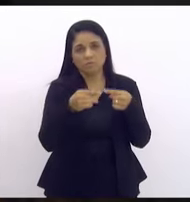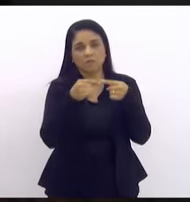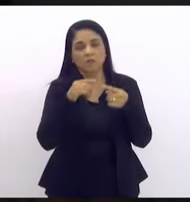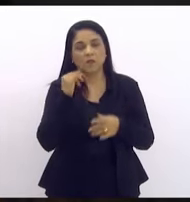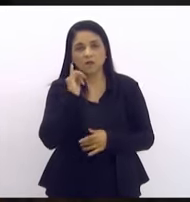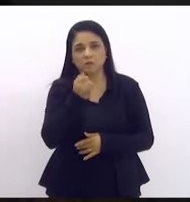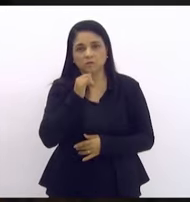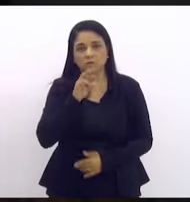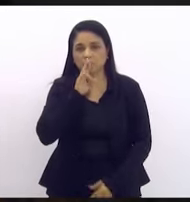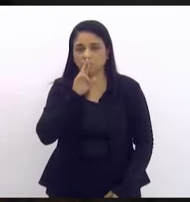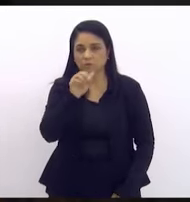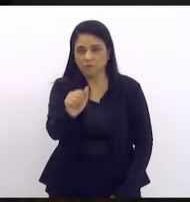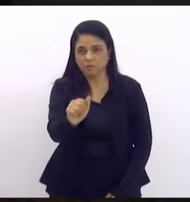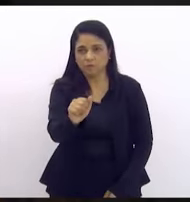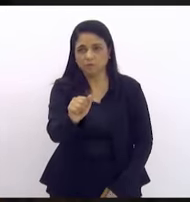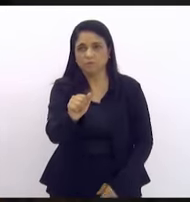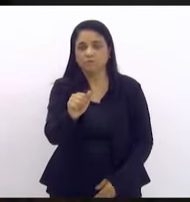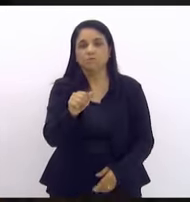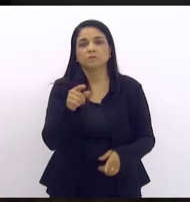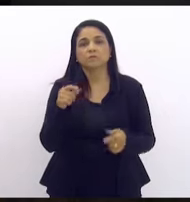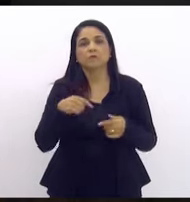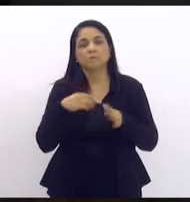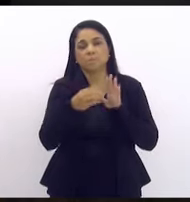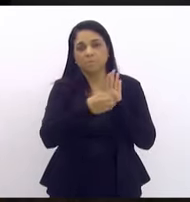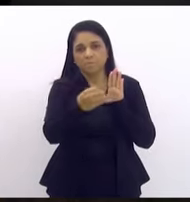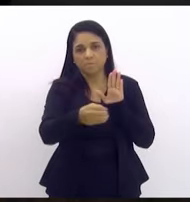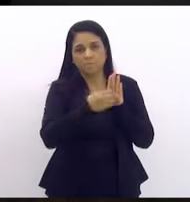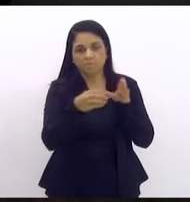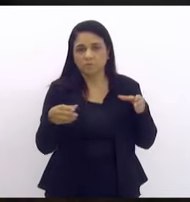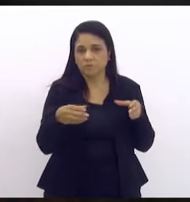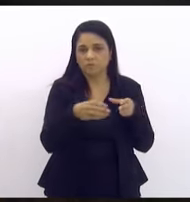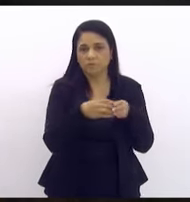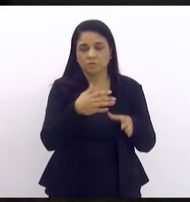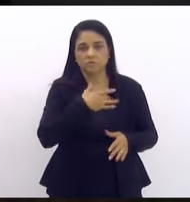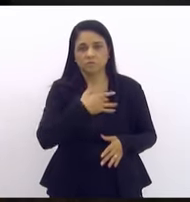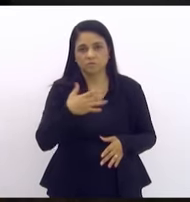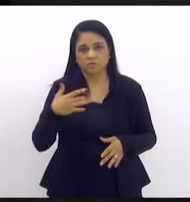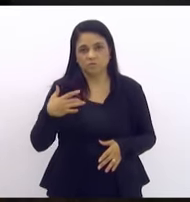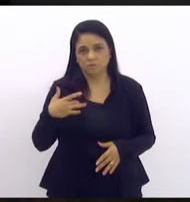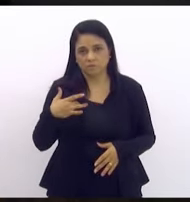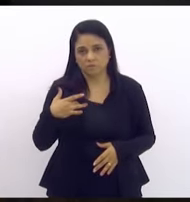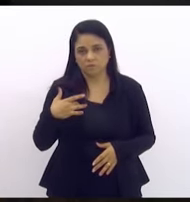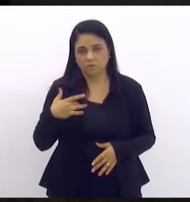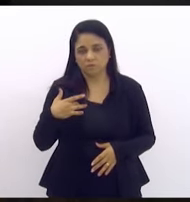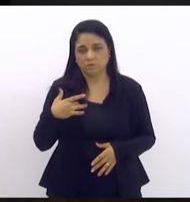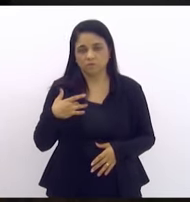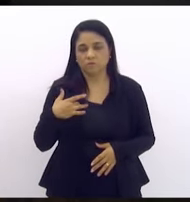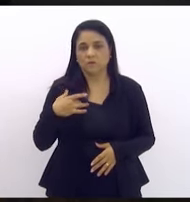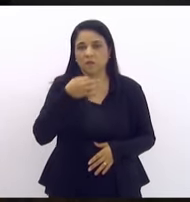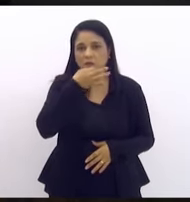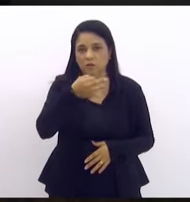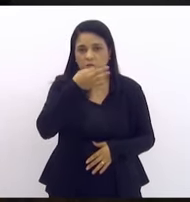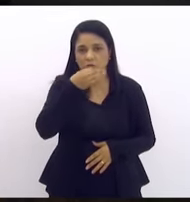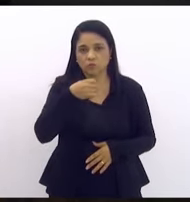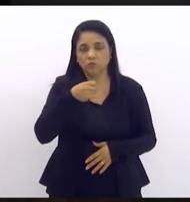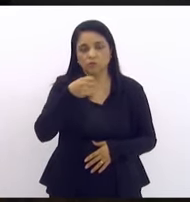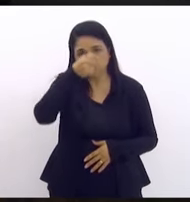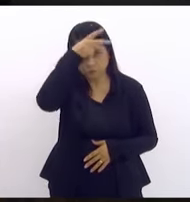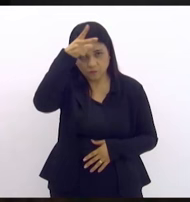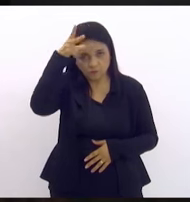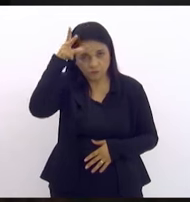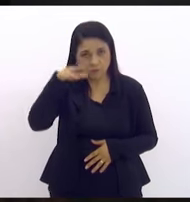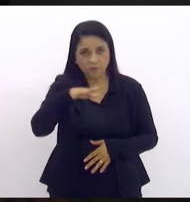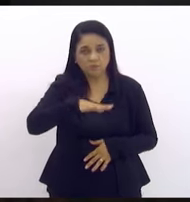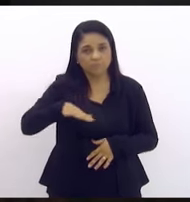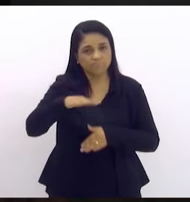relator Rodrigo Amorim. Pendendo de pareceres das Comissões de Saúde, de Assuntos Municipais, de